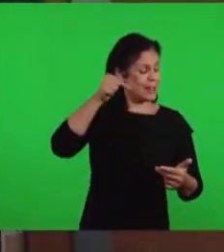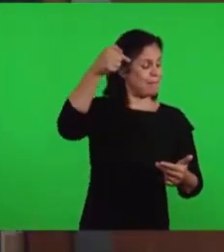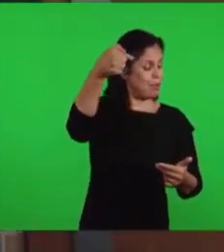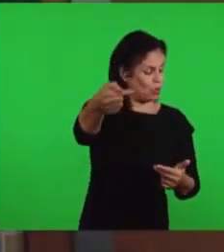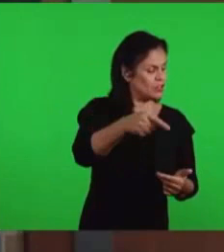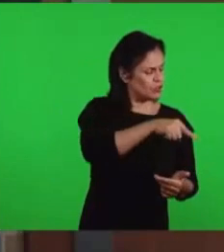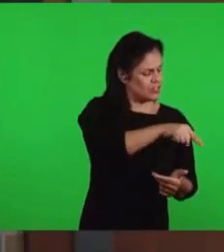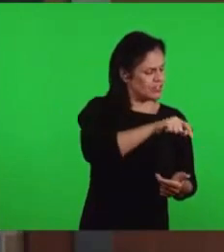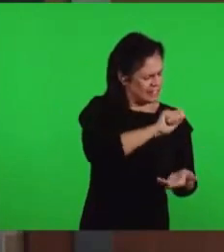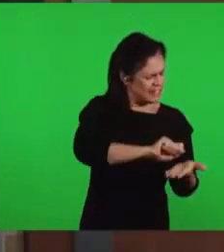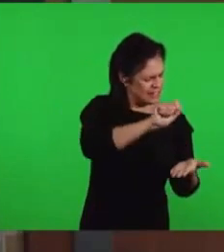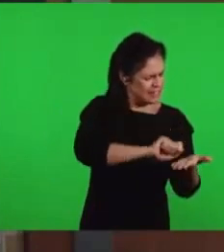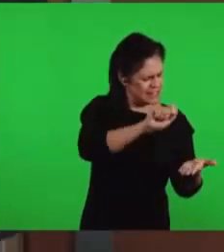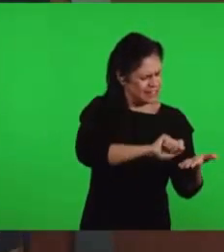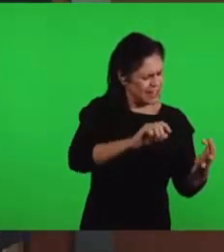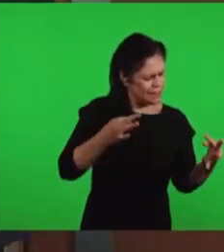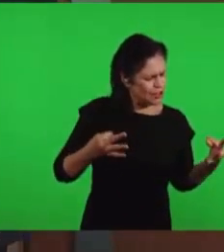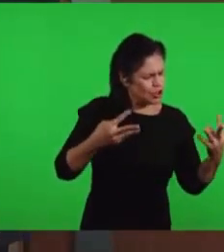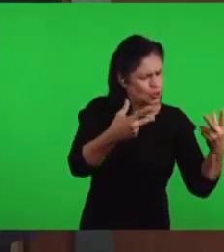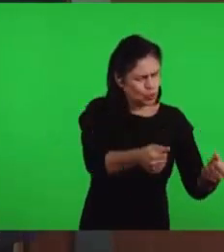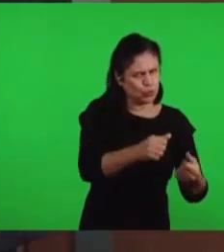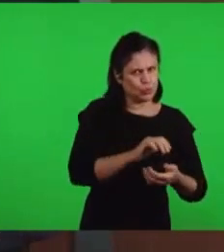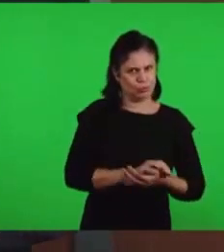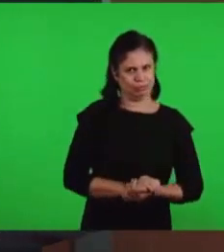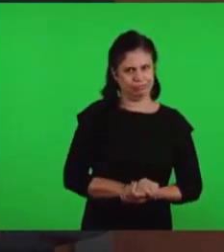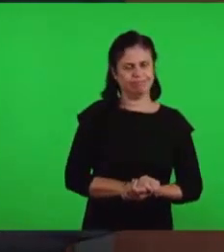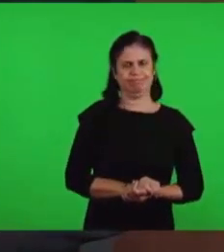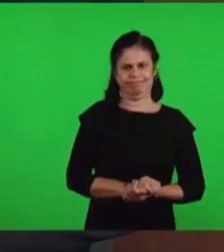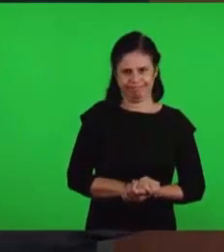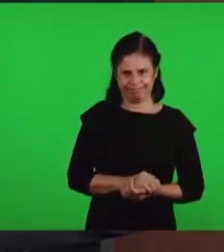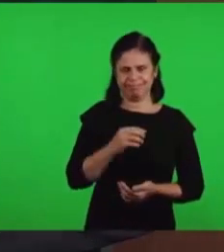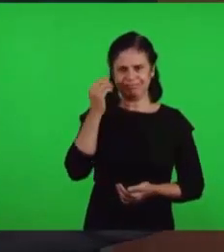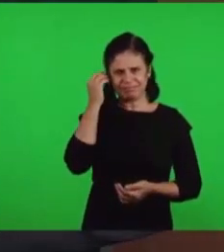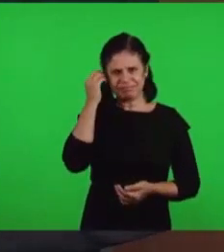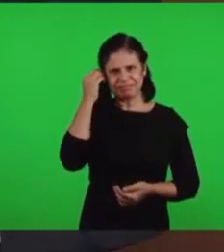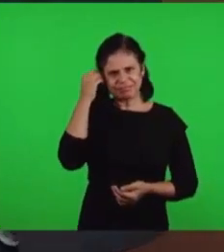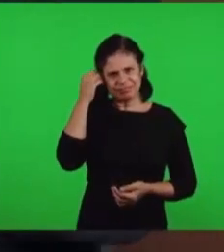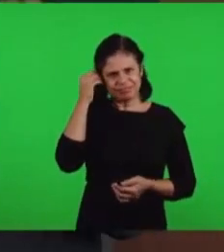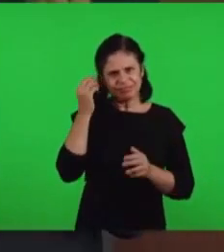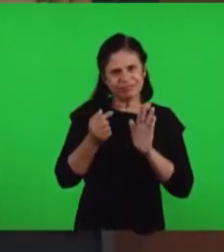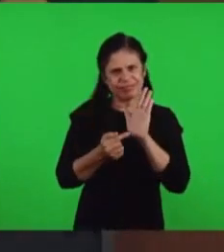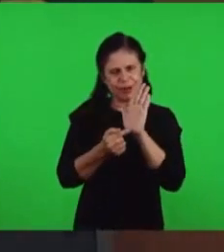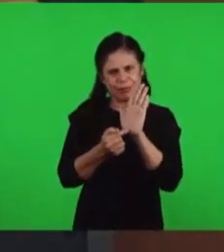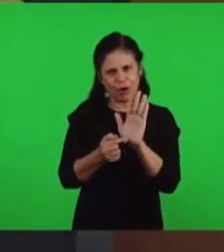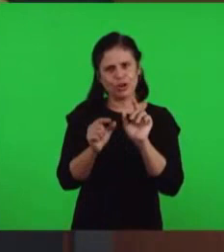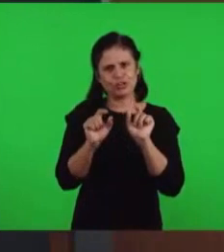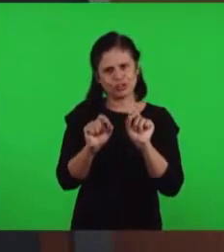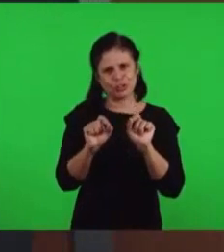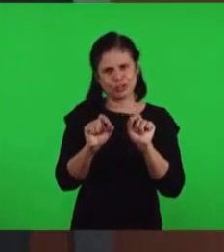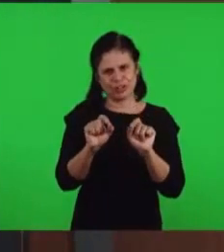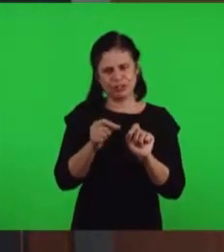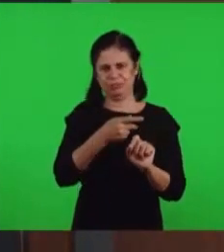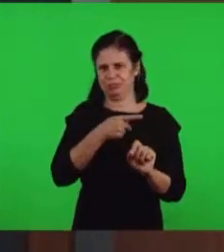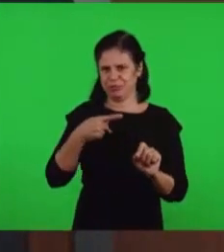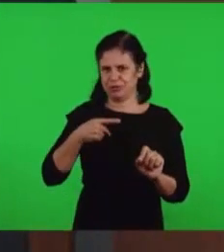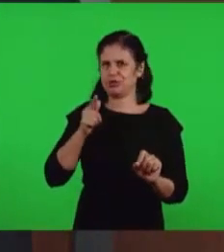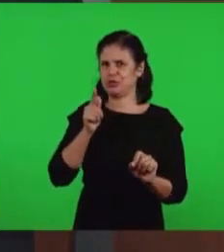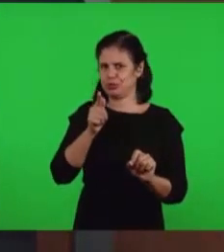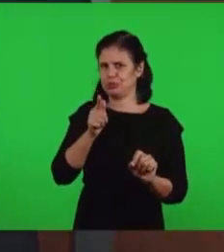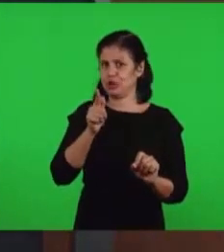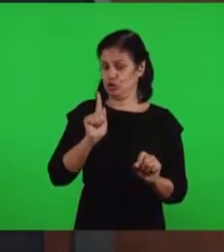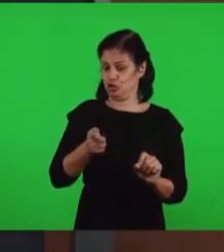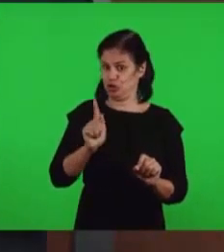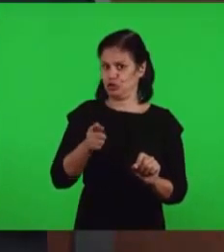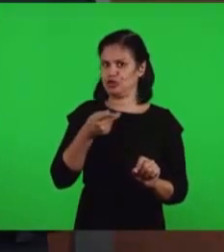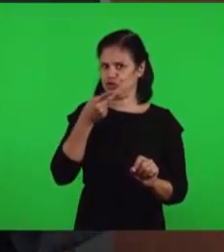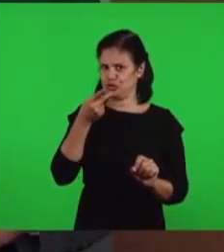relativas aquilo que era a eternidade então isso realmente mostra aquilo que foi falado aqui pelo pastor a necessidade